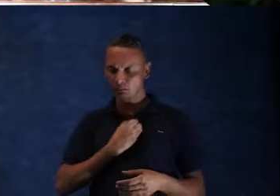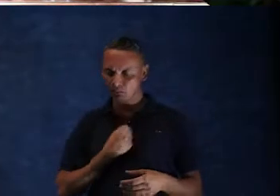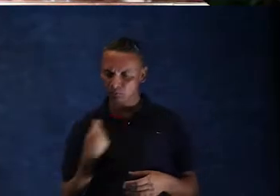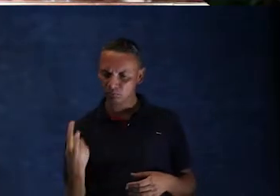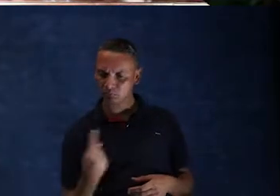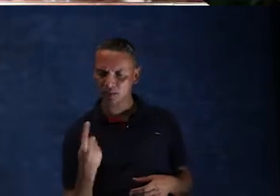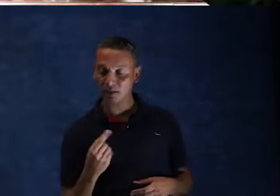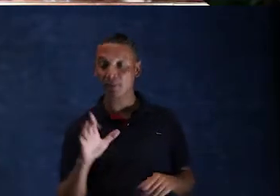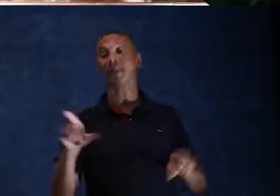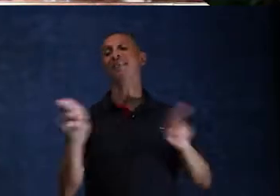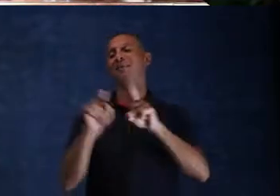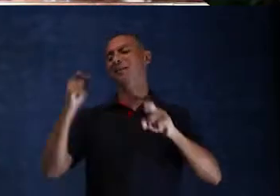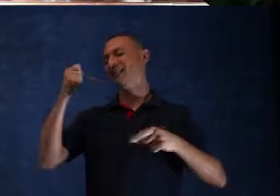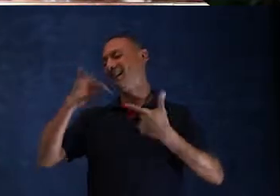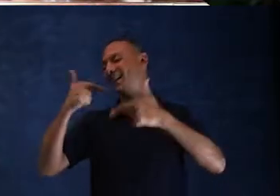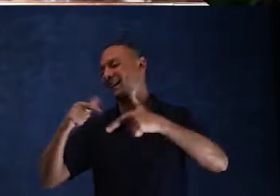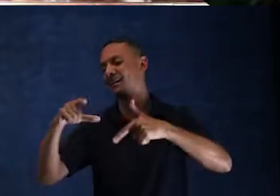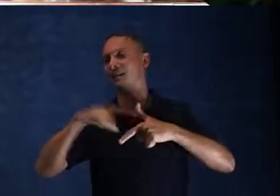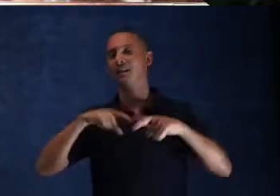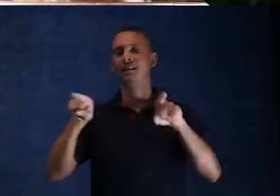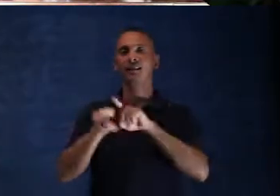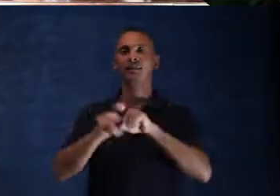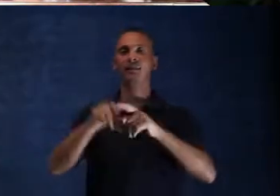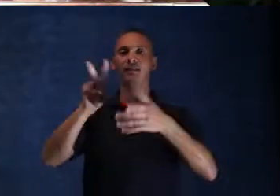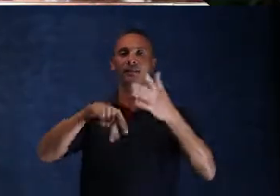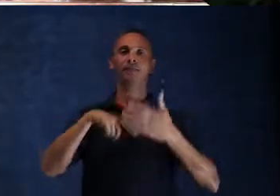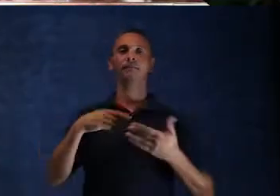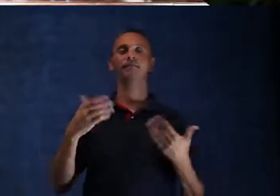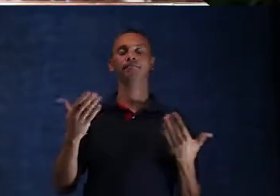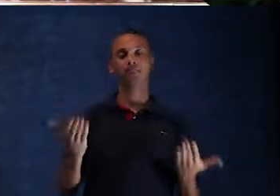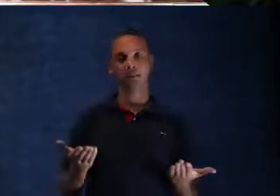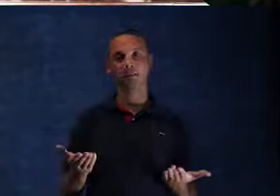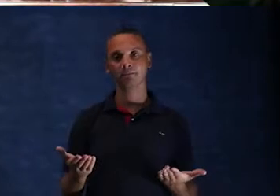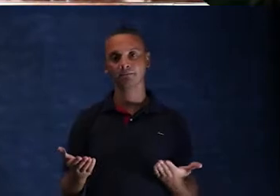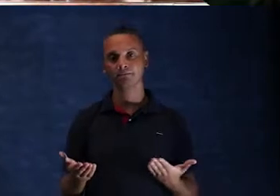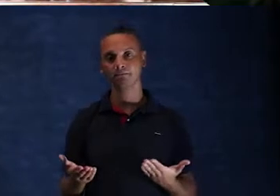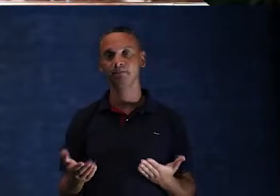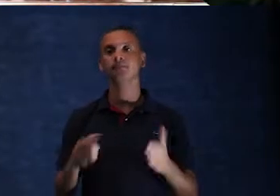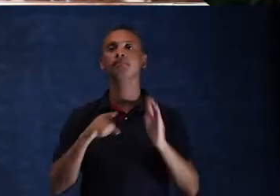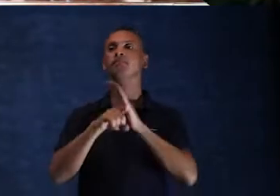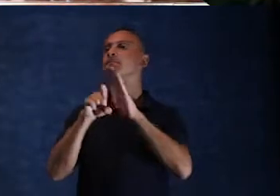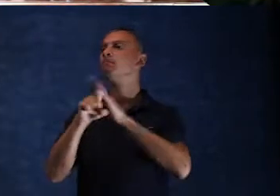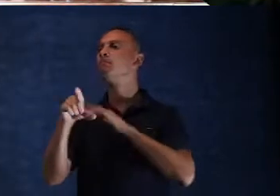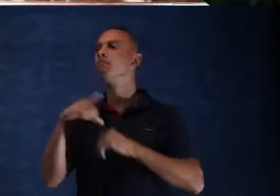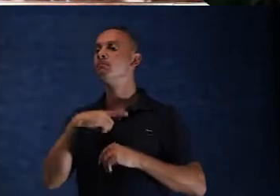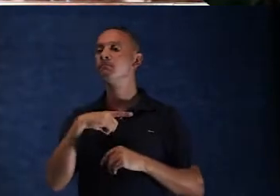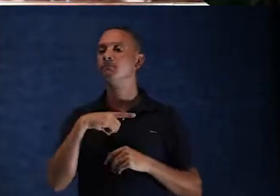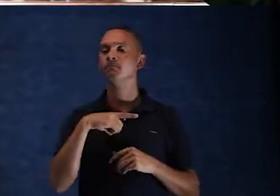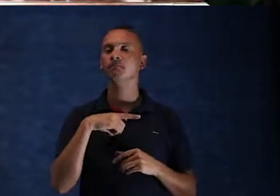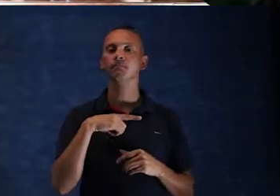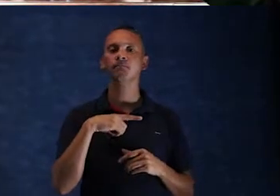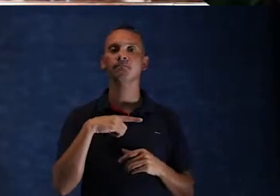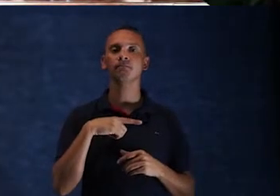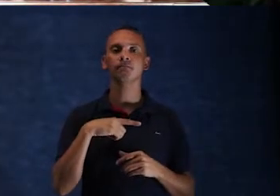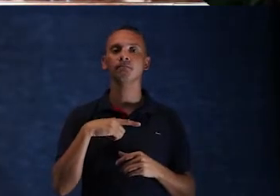são engraçadíssimos. Isso mesmo. As pessoas riem muito. Enfim, mais perguntas?